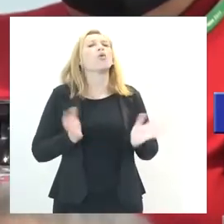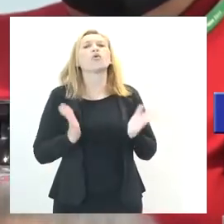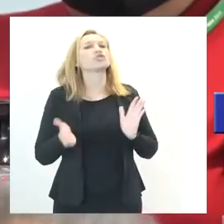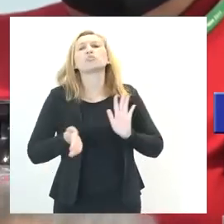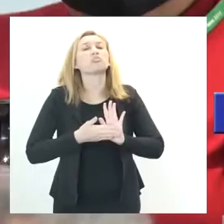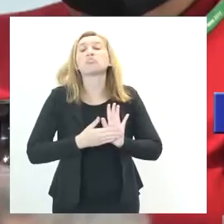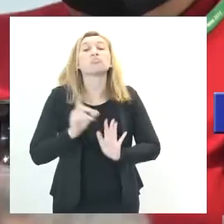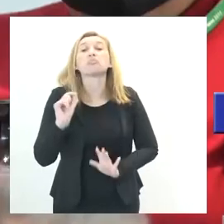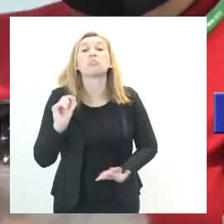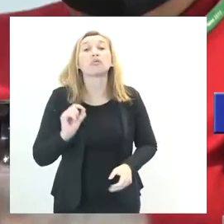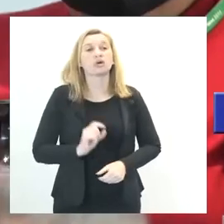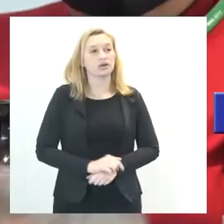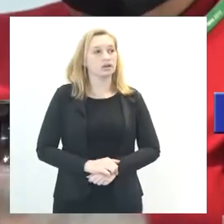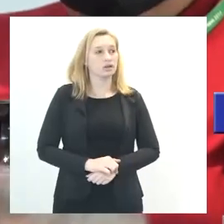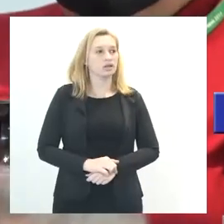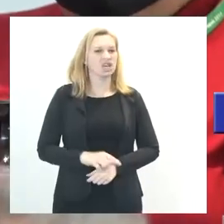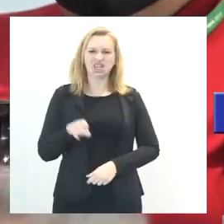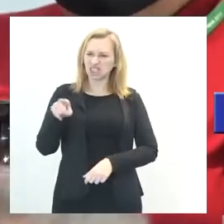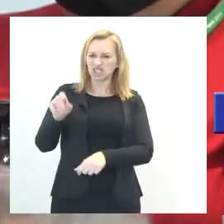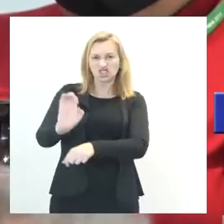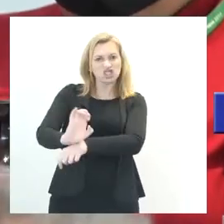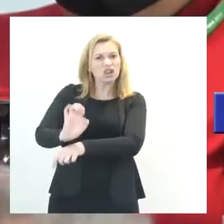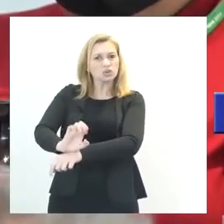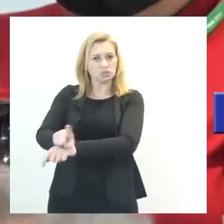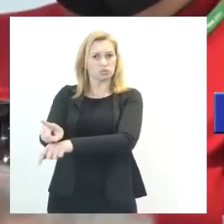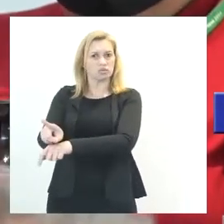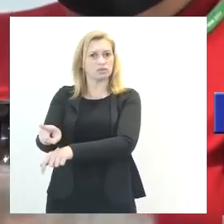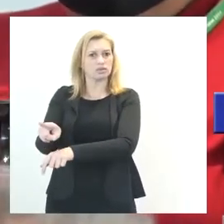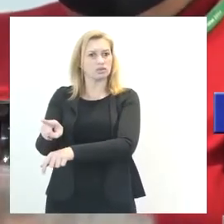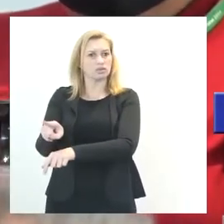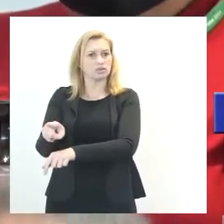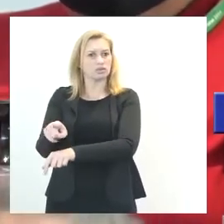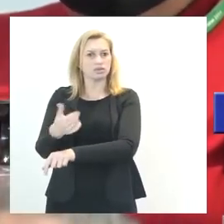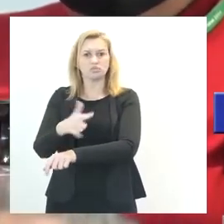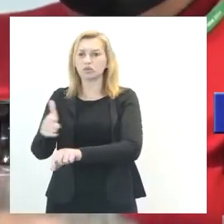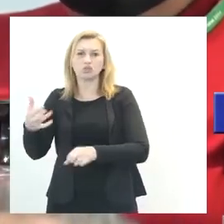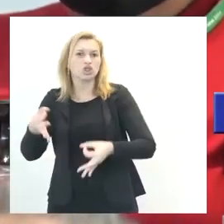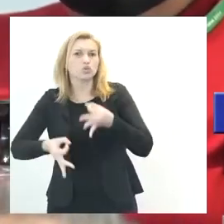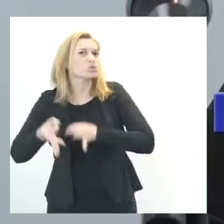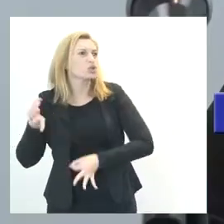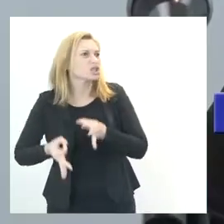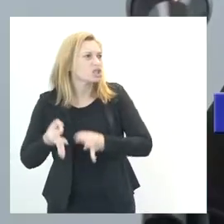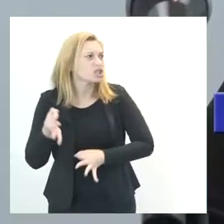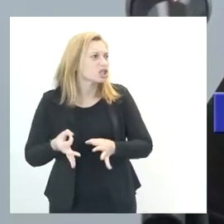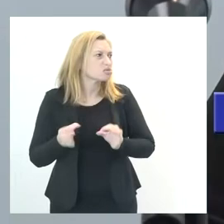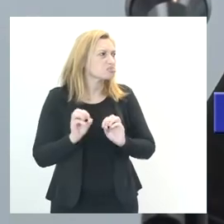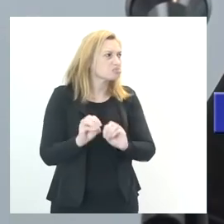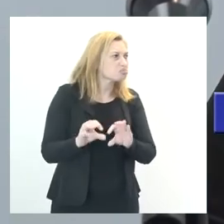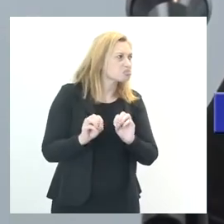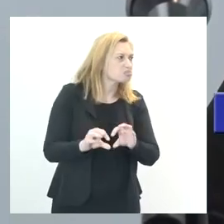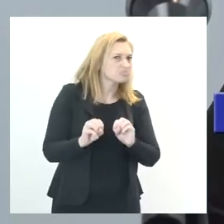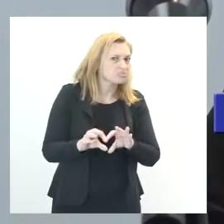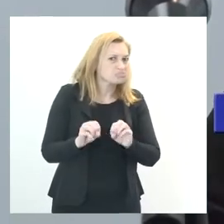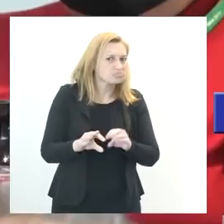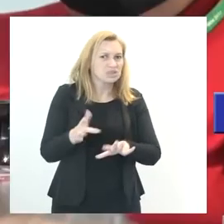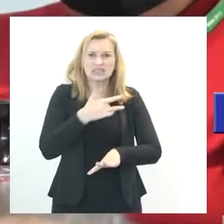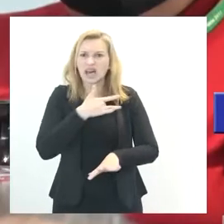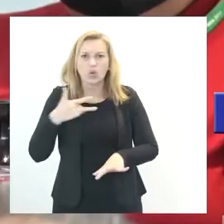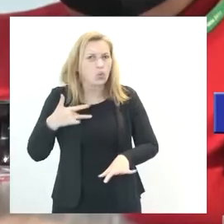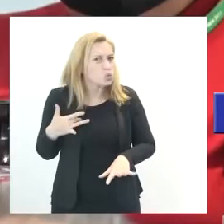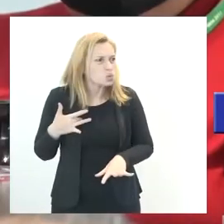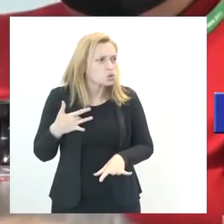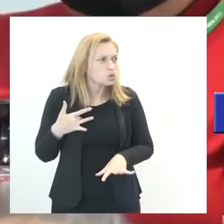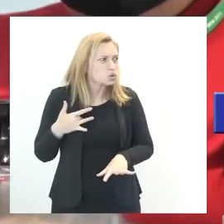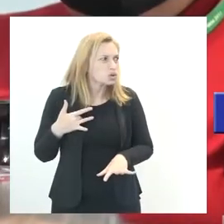hoje é proposto o estado e não a justiça não a educação não há saúde